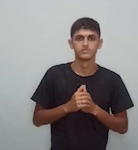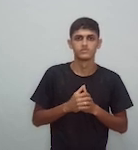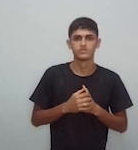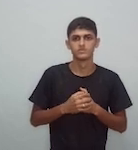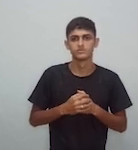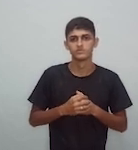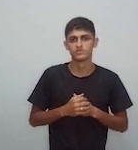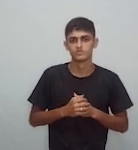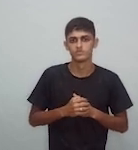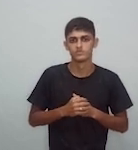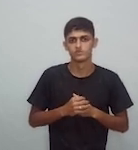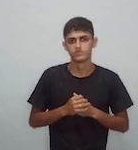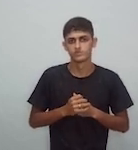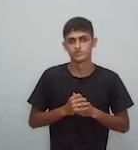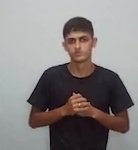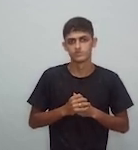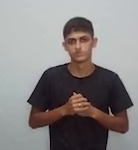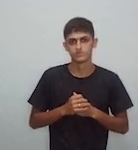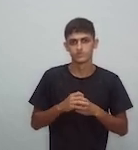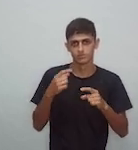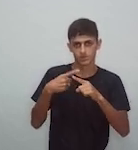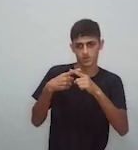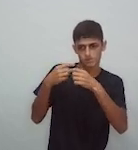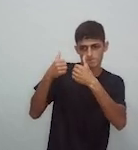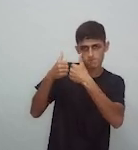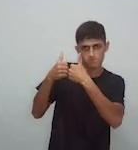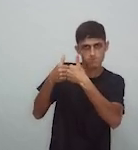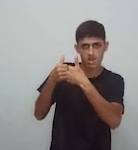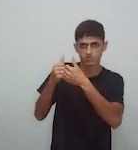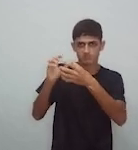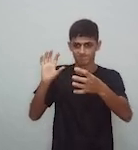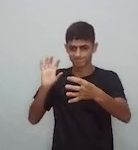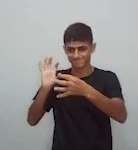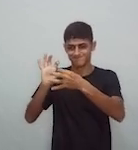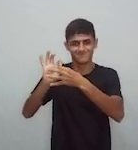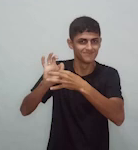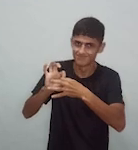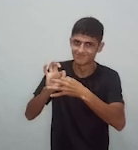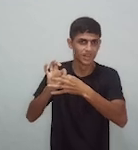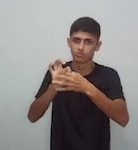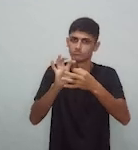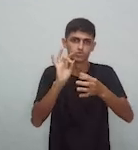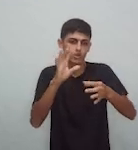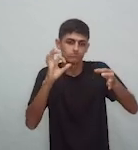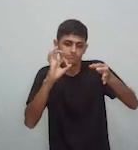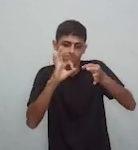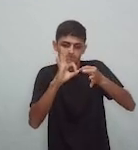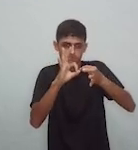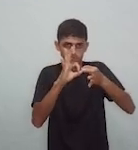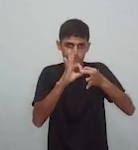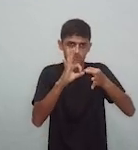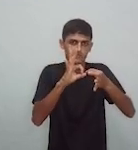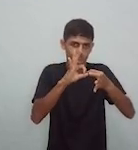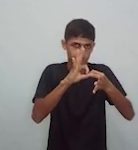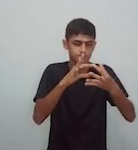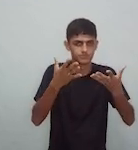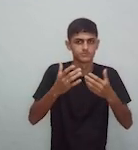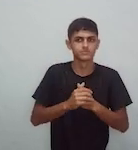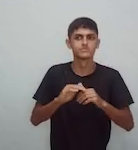pelo axônio. Quando eles estão um próximo do outro, eles não se grudam. Eles ficam muito próximos um do outro. Então, isso se chama